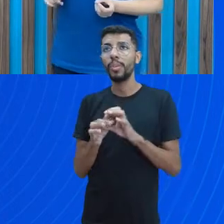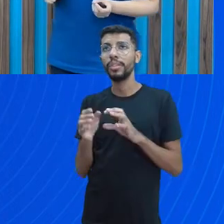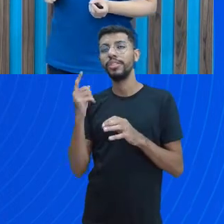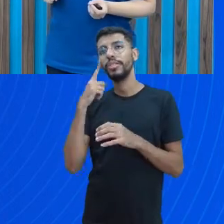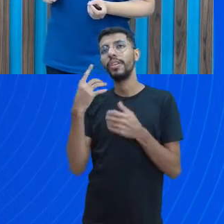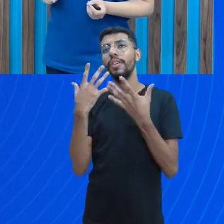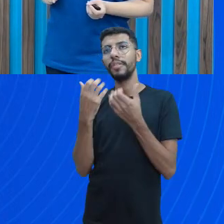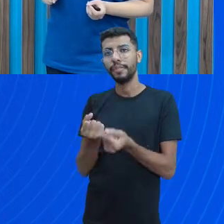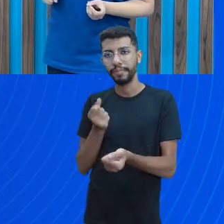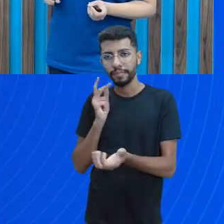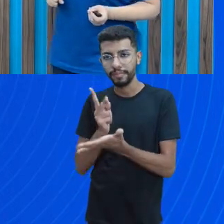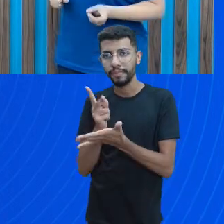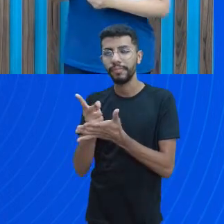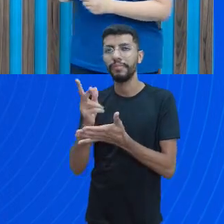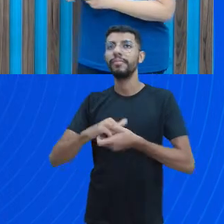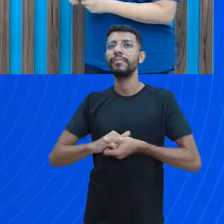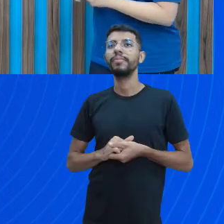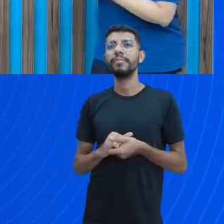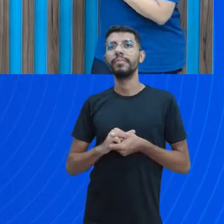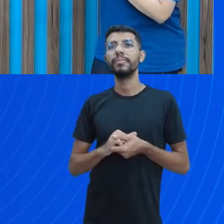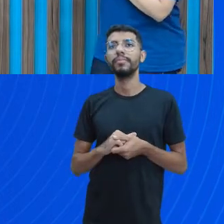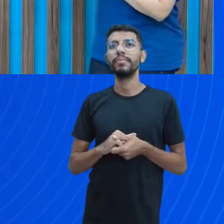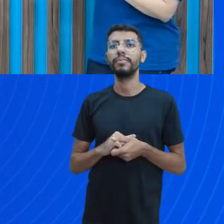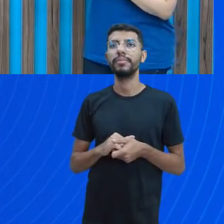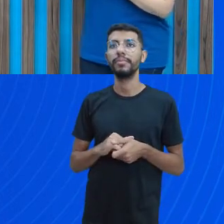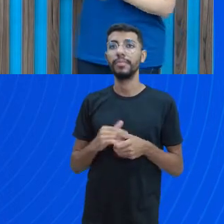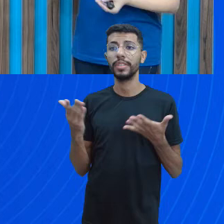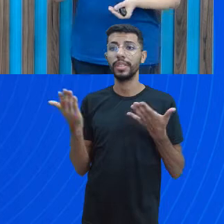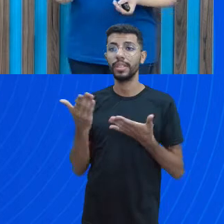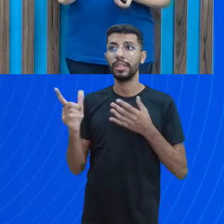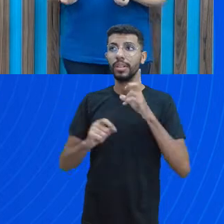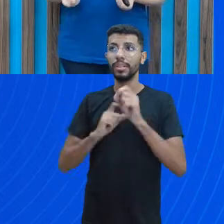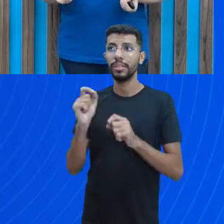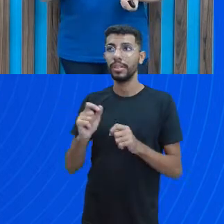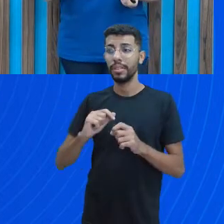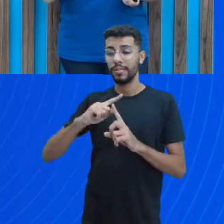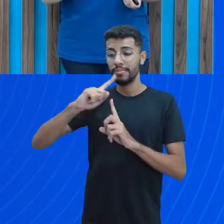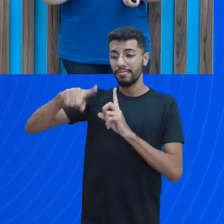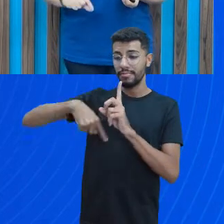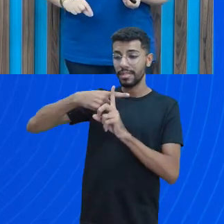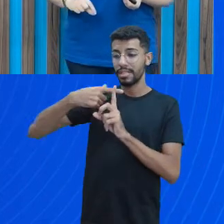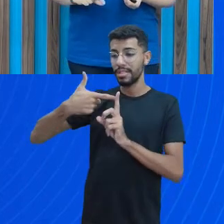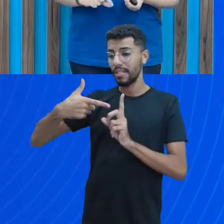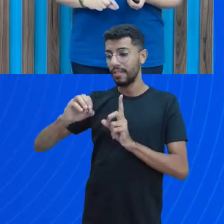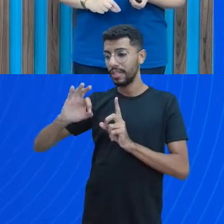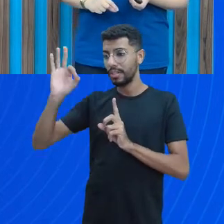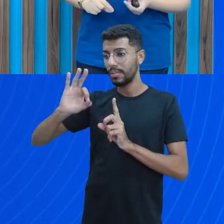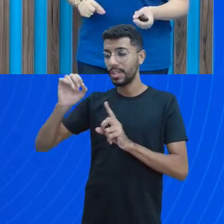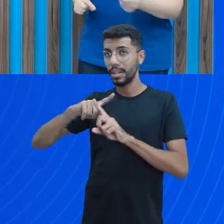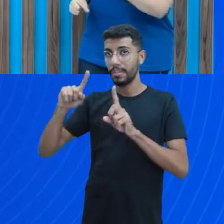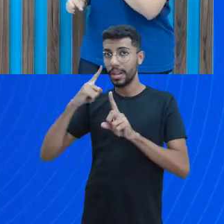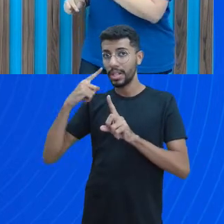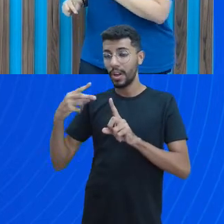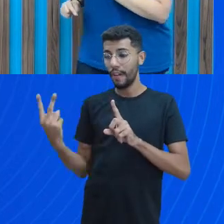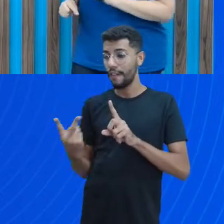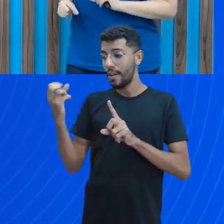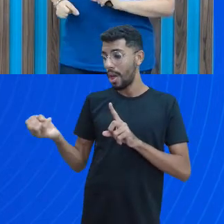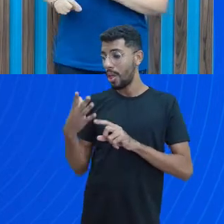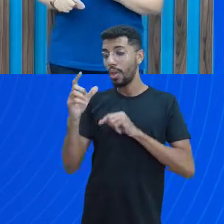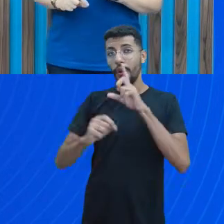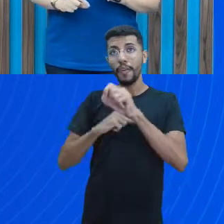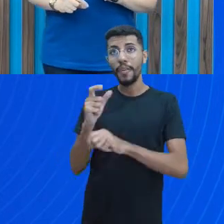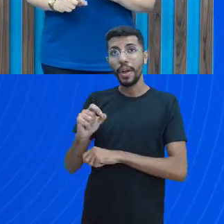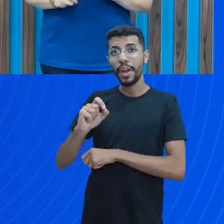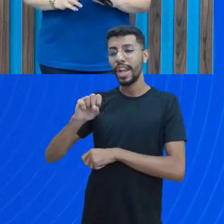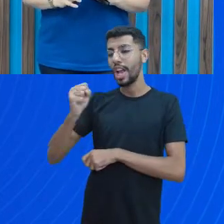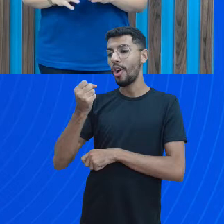avançar aqui. Deixa eu dar uma olhadinha. Agora, a gente vai aumentar 20%, só que o novo valor a ser considerado é esse 80